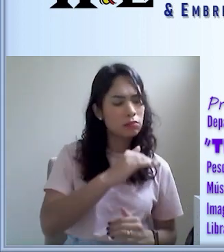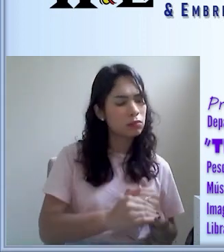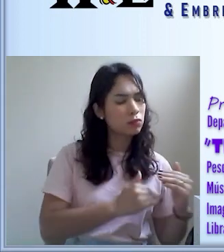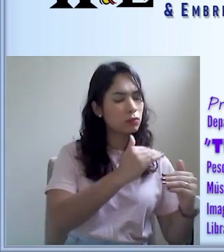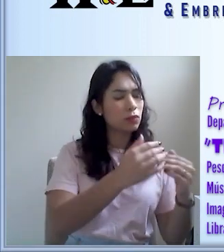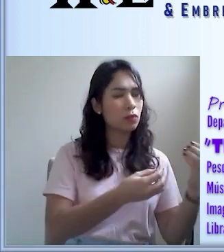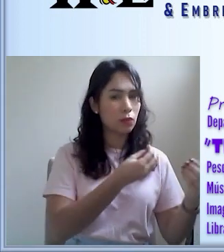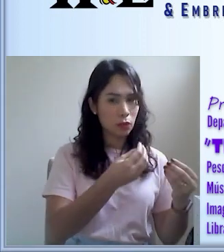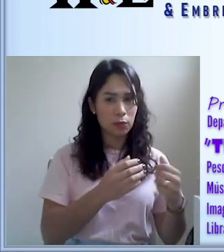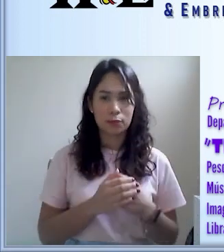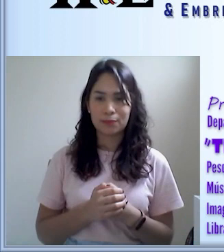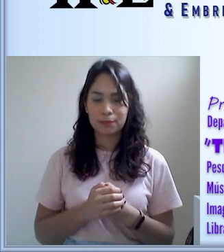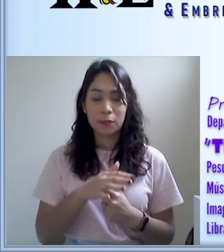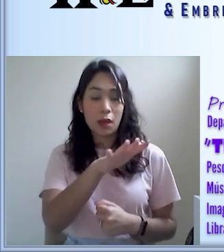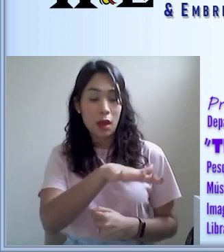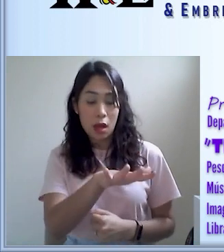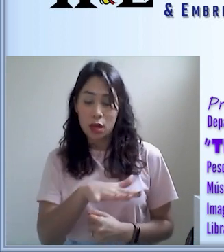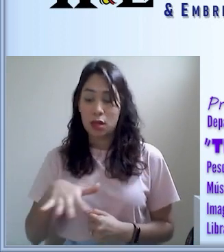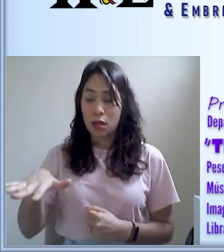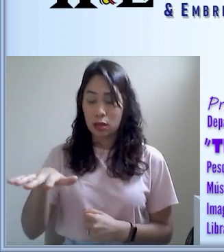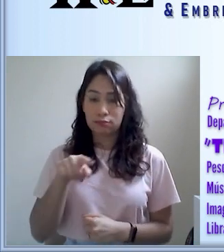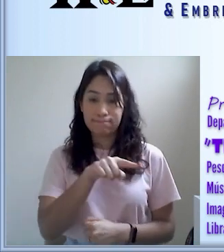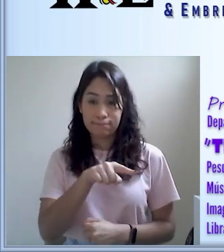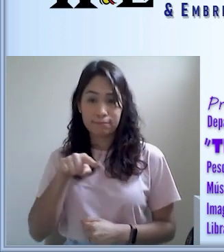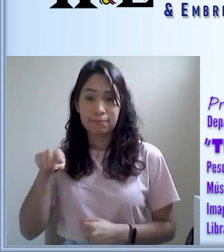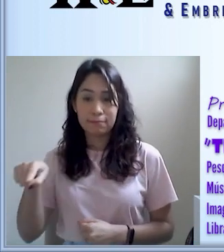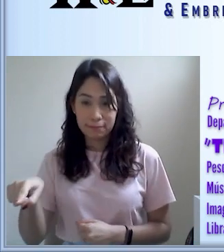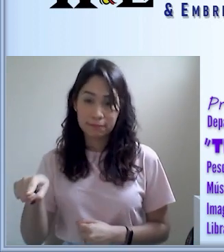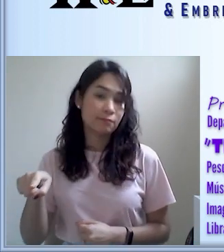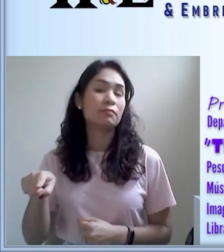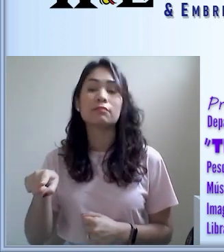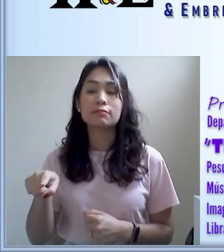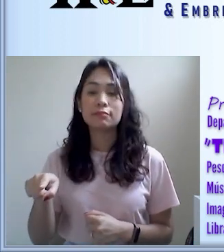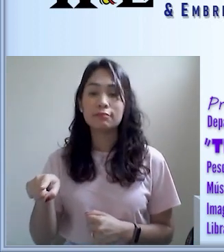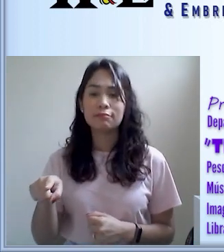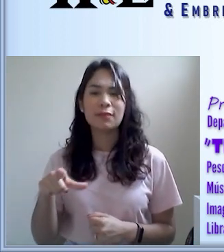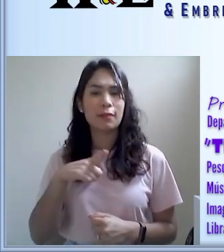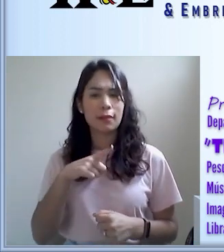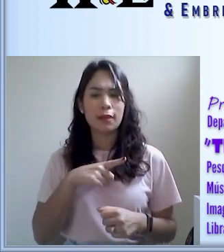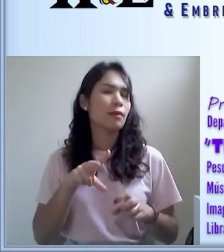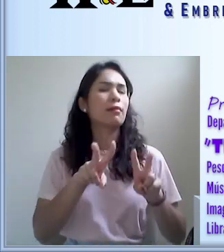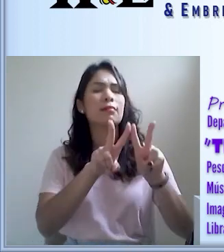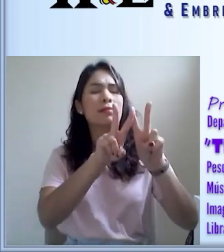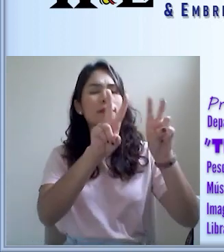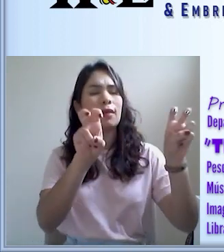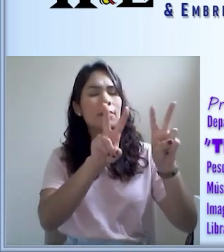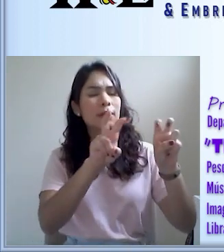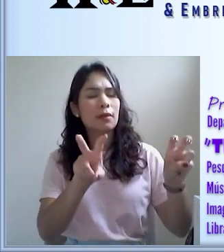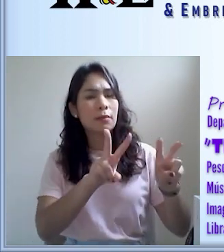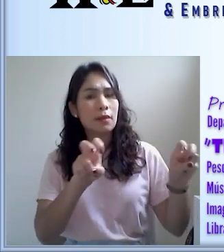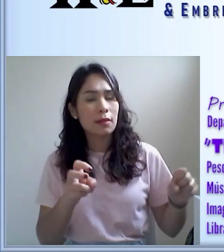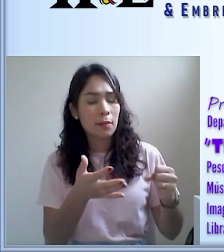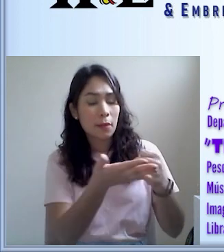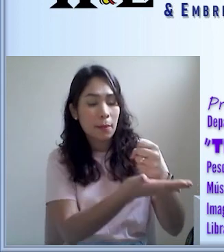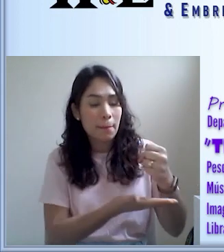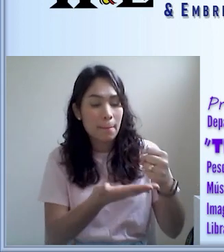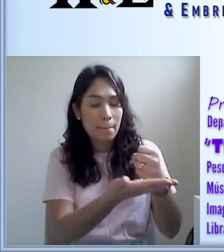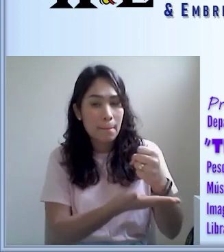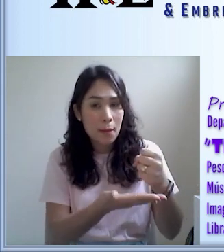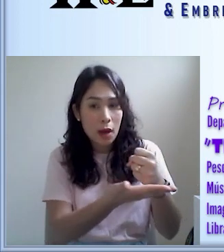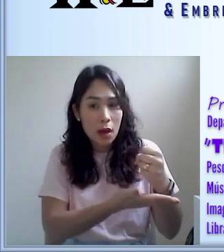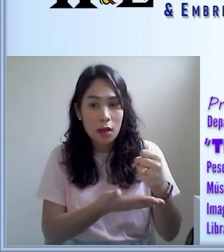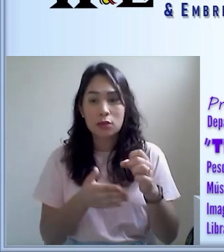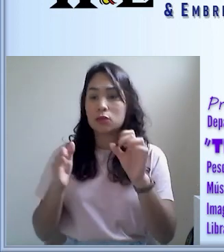domésticos. Em ambas as áreas de Histologia e Embriologia, dividiremos os assuntos em módulos básicos e